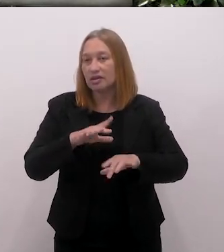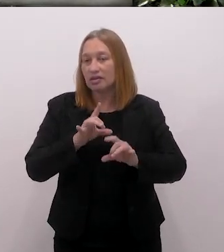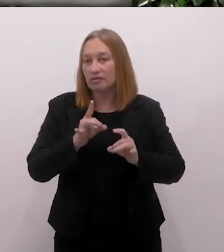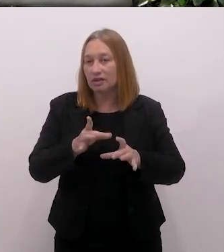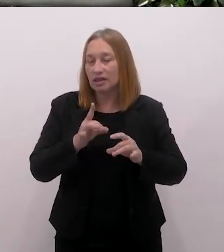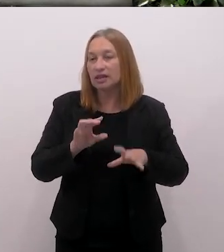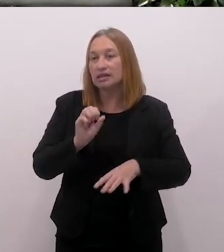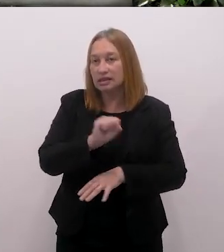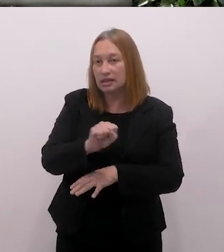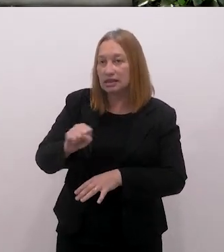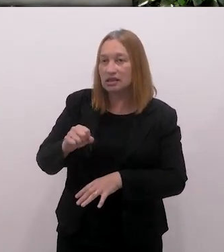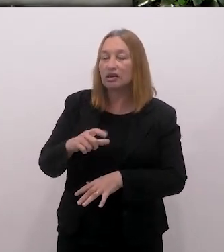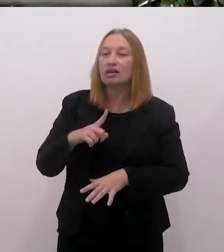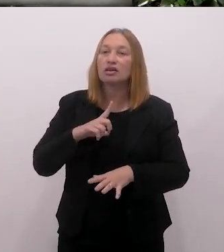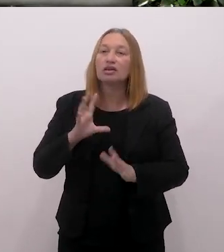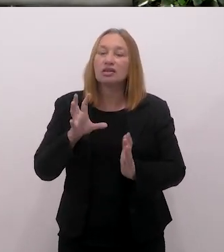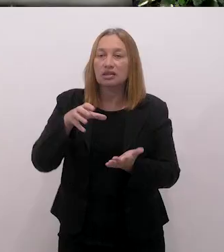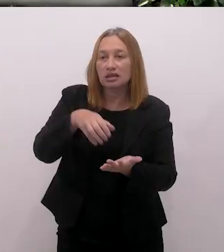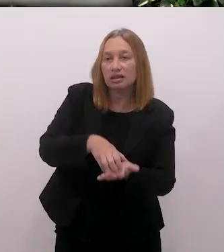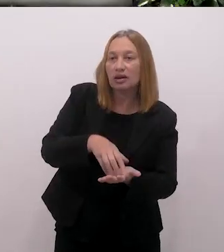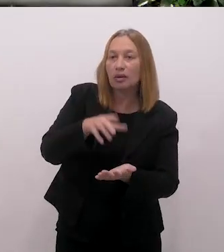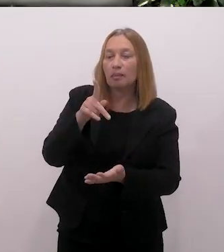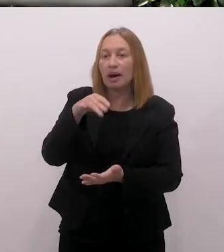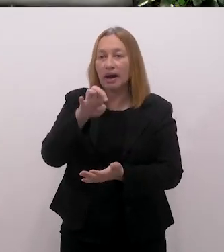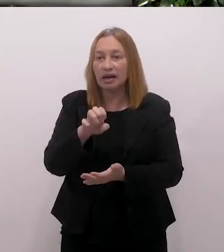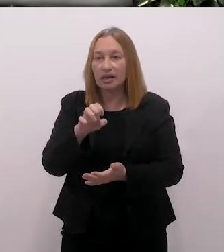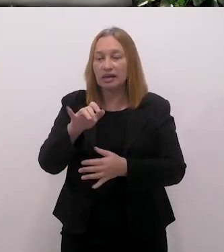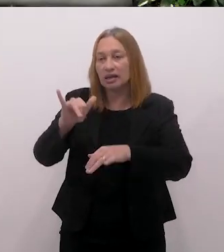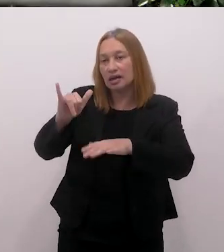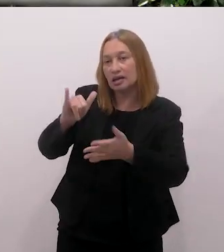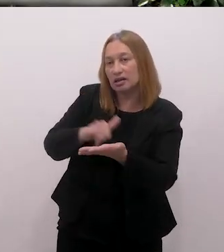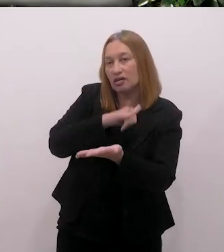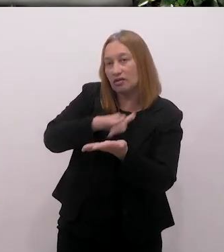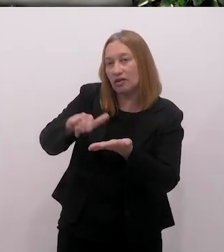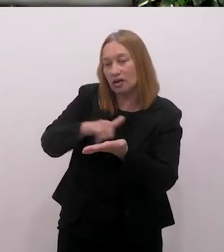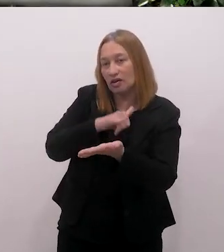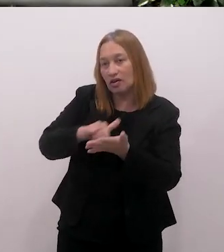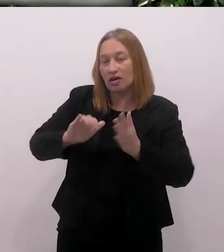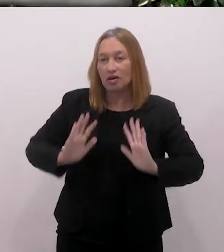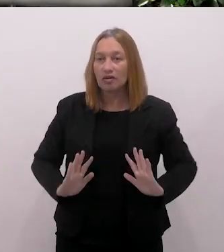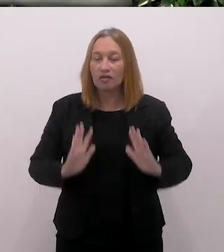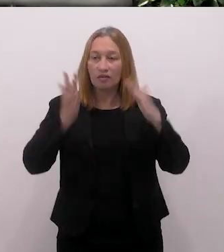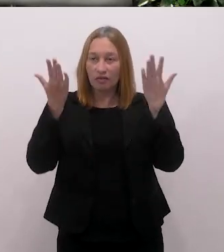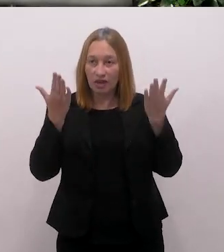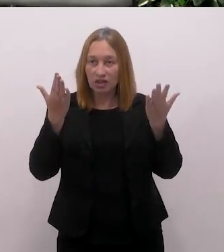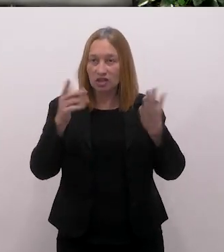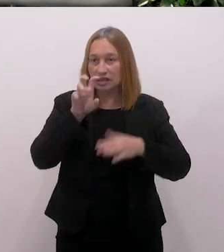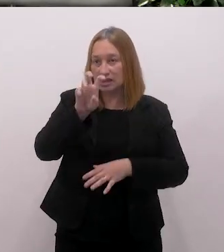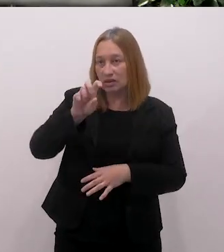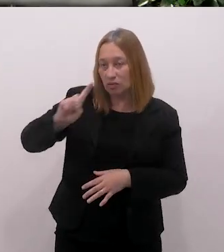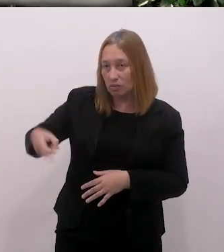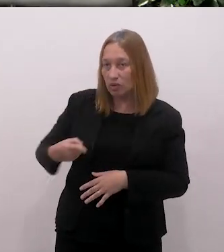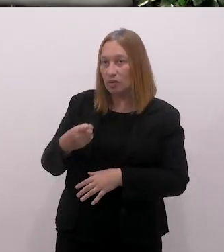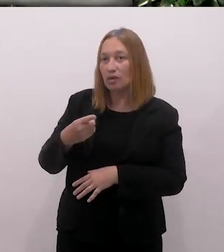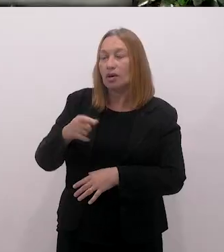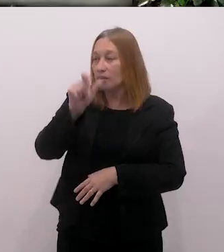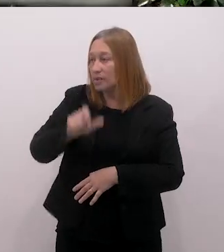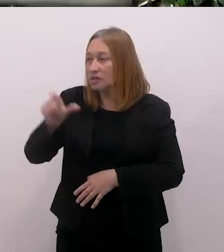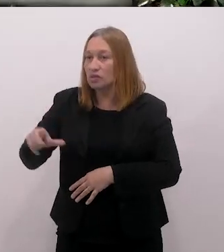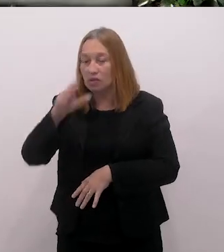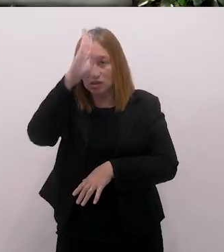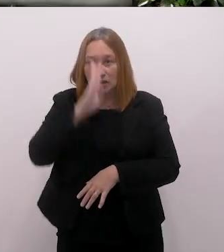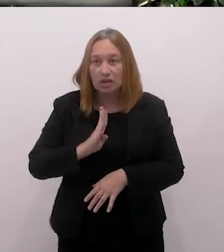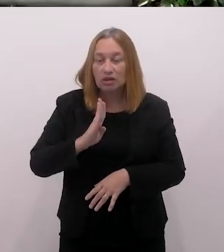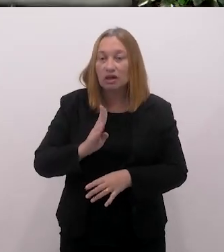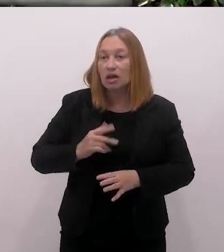por exemplo, no mercado da música nós fazemos o Central Park, lá em Nova Iorque, tem um festival, o Summer Stage, que são 5.000 pessoas, um evento